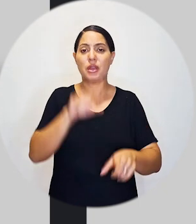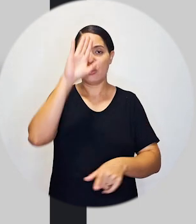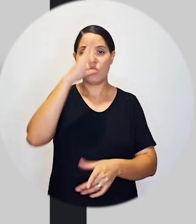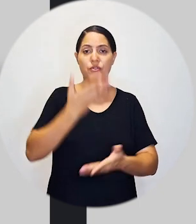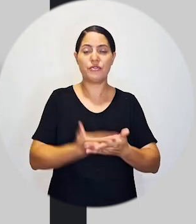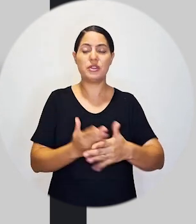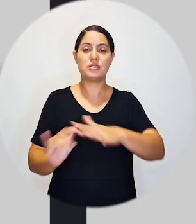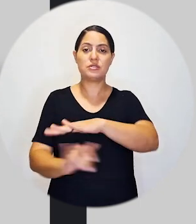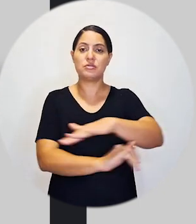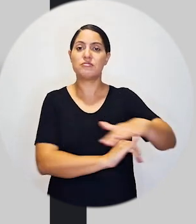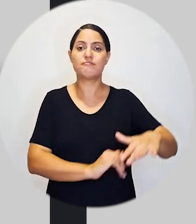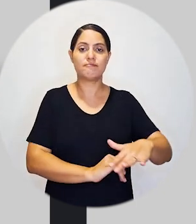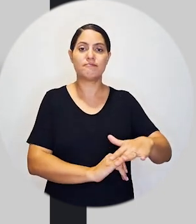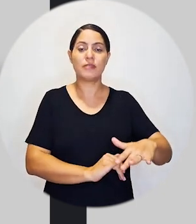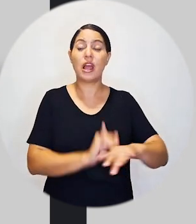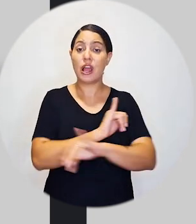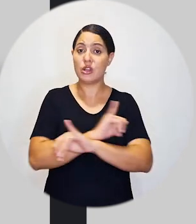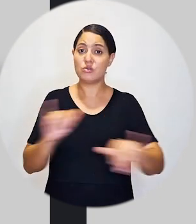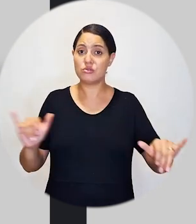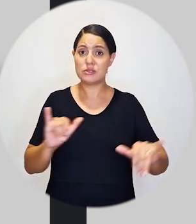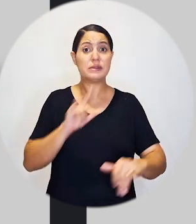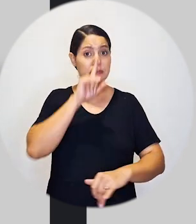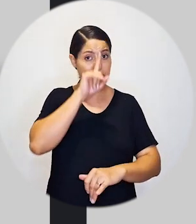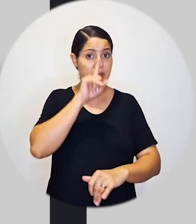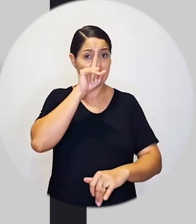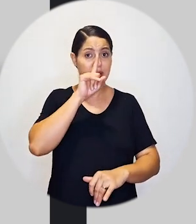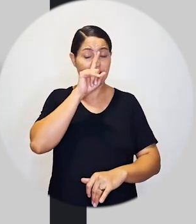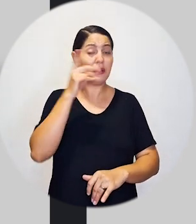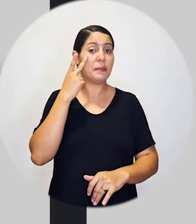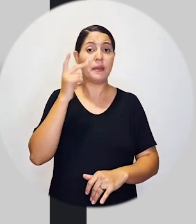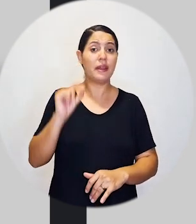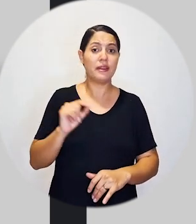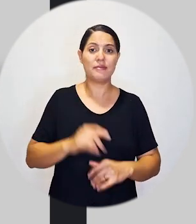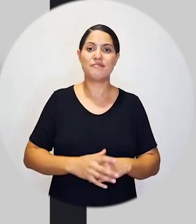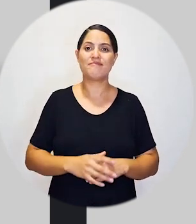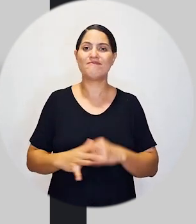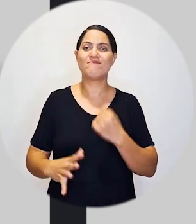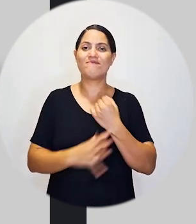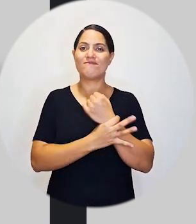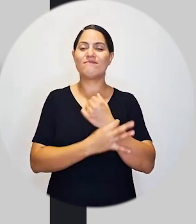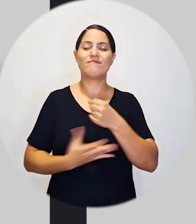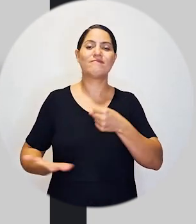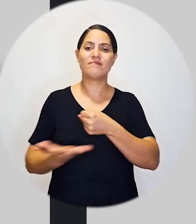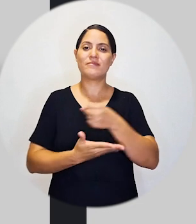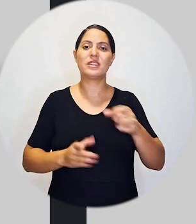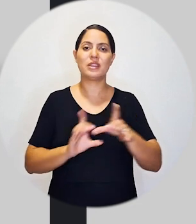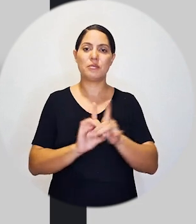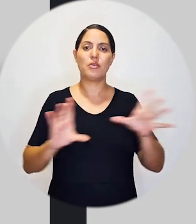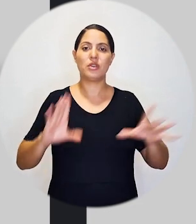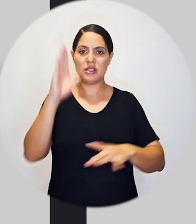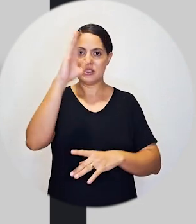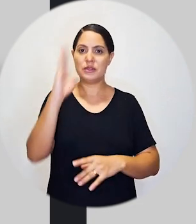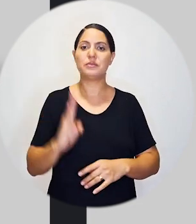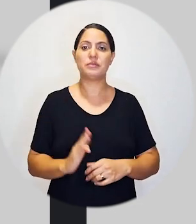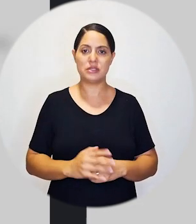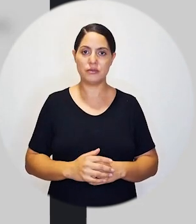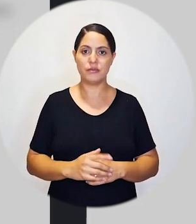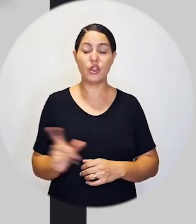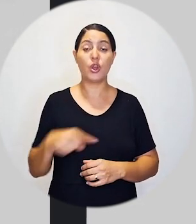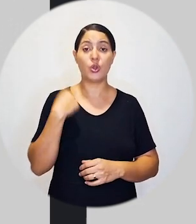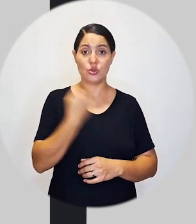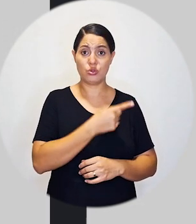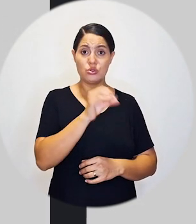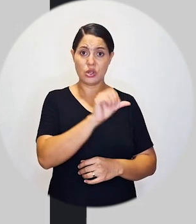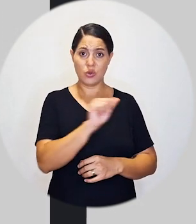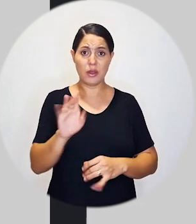confiança nas instituições e abre precedentes perigosos para a desconstrução de garantias essenciais à democracia. A